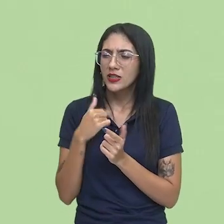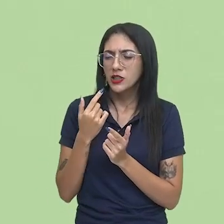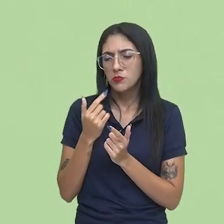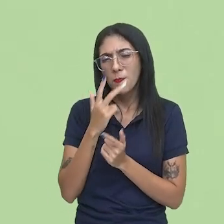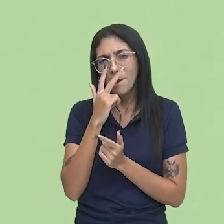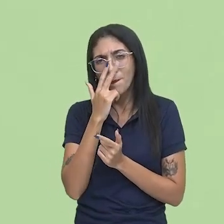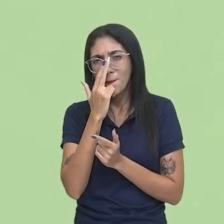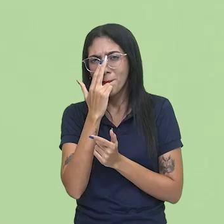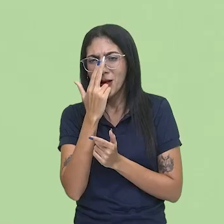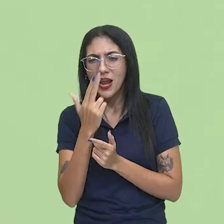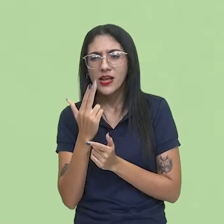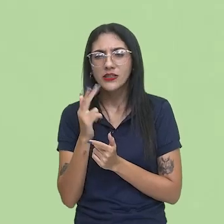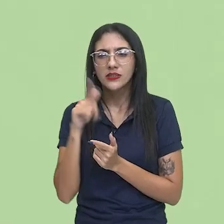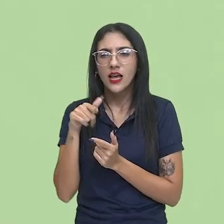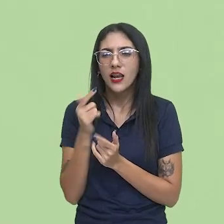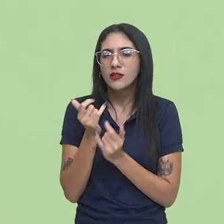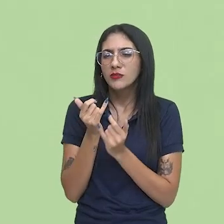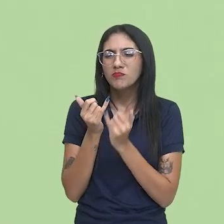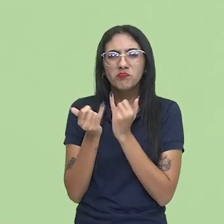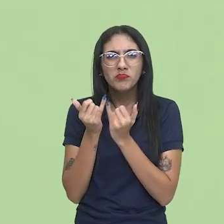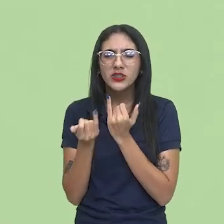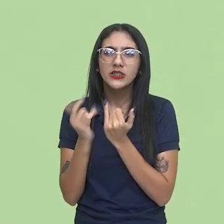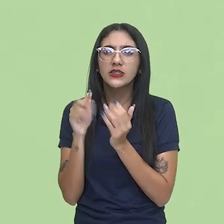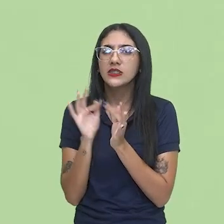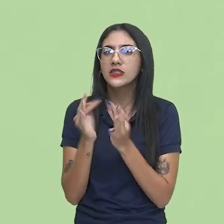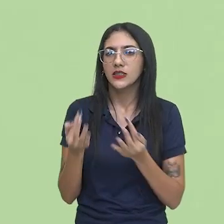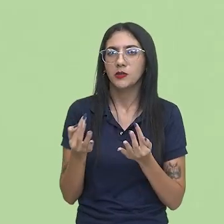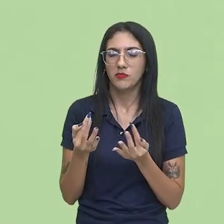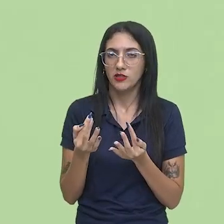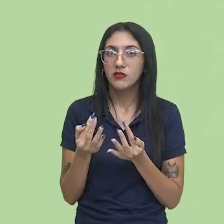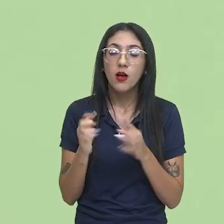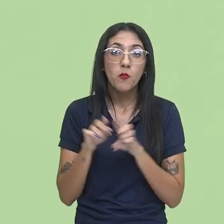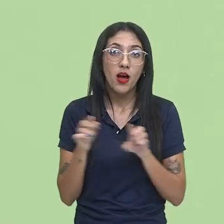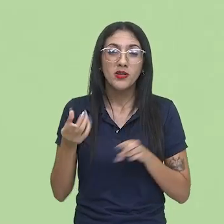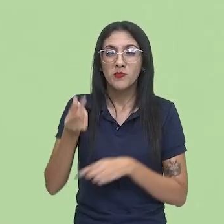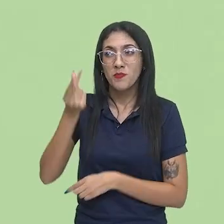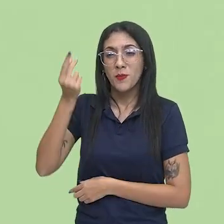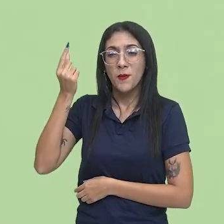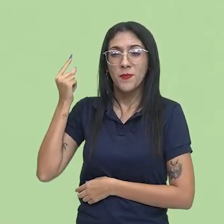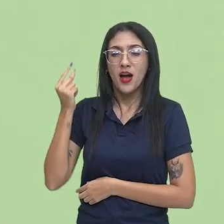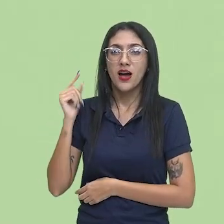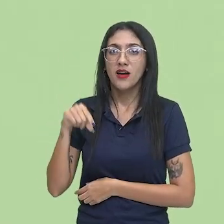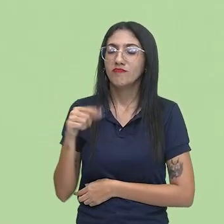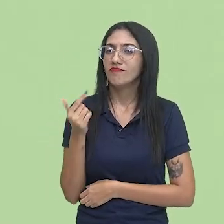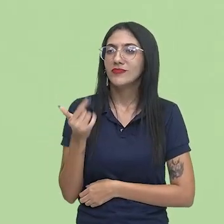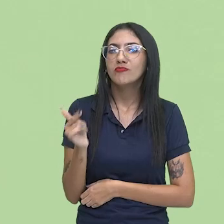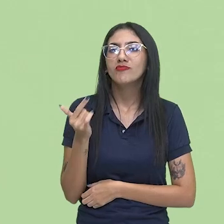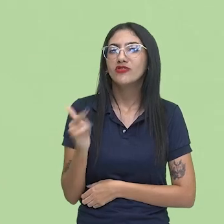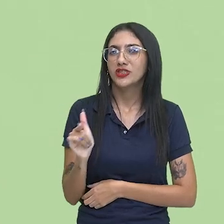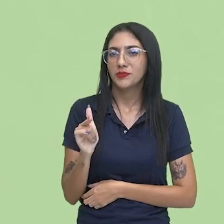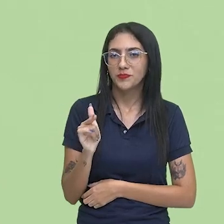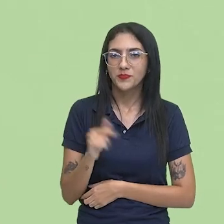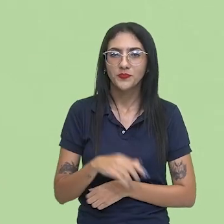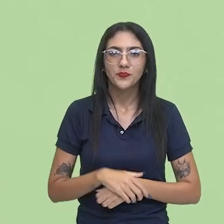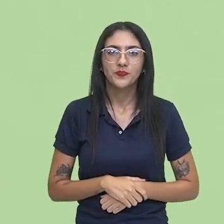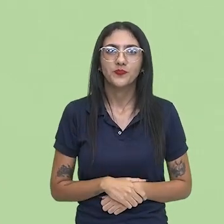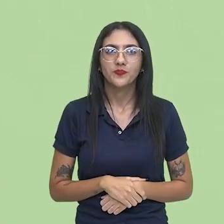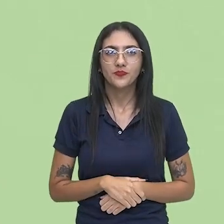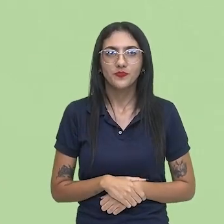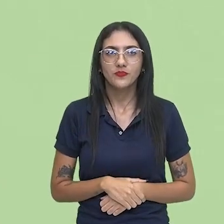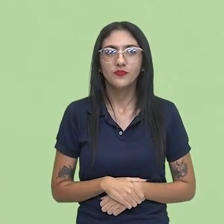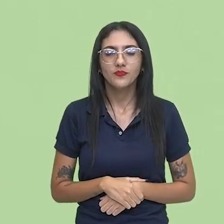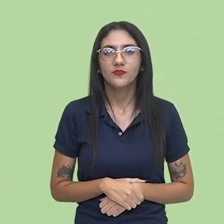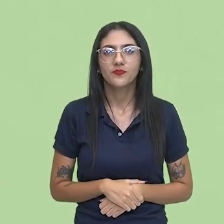né? A gente fala muito sobre ela dentro da fotossíntese, mas que na era primitiva não existia. Então,